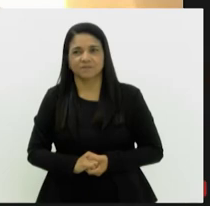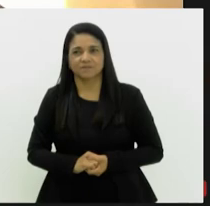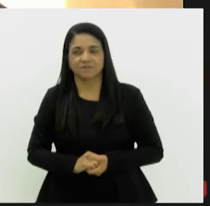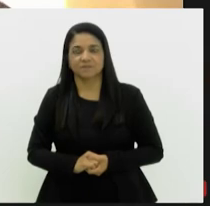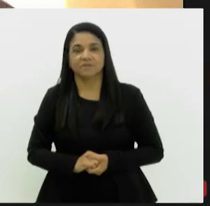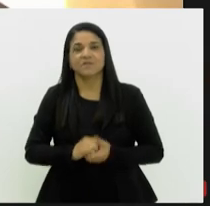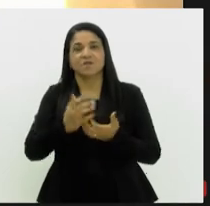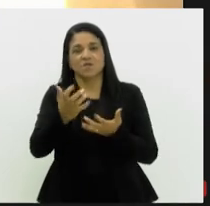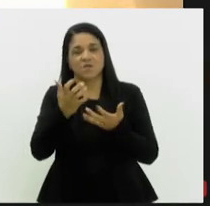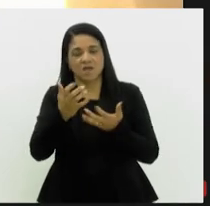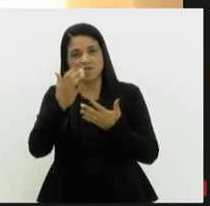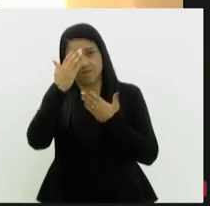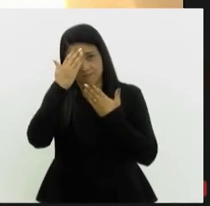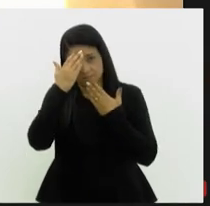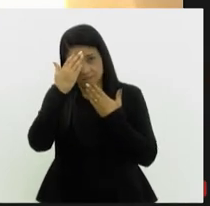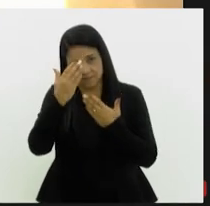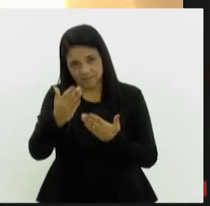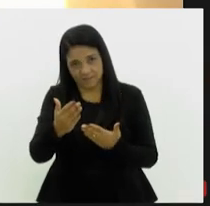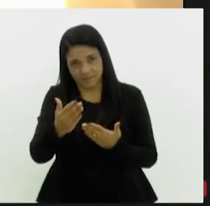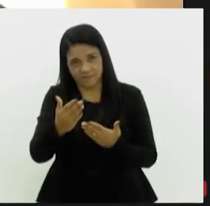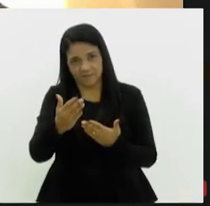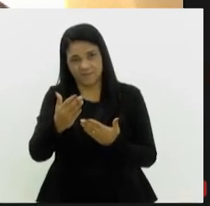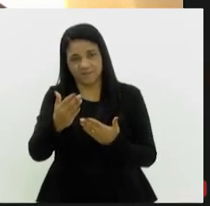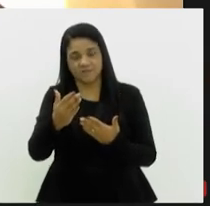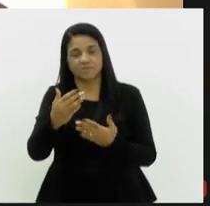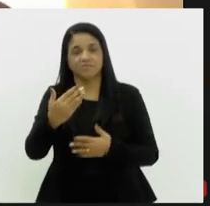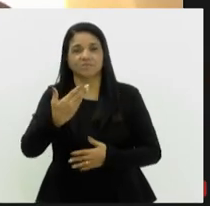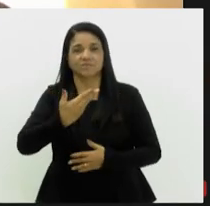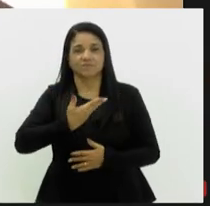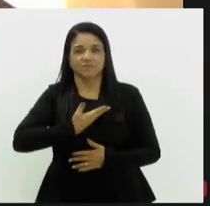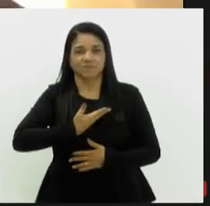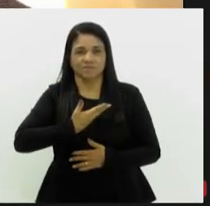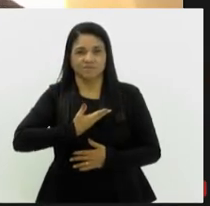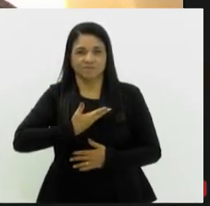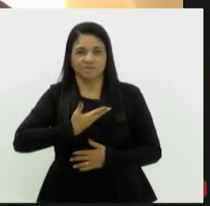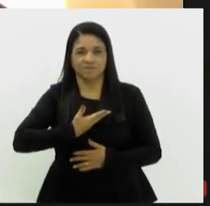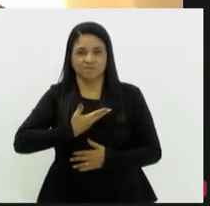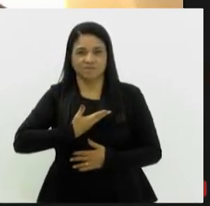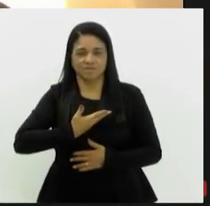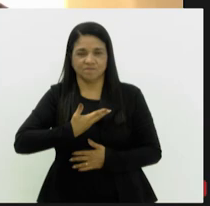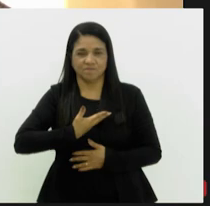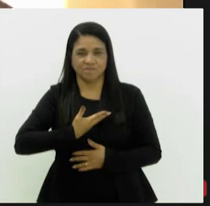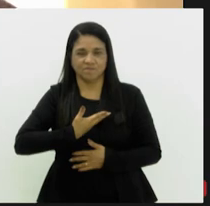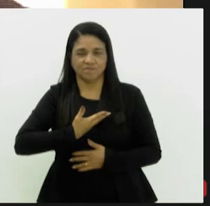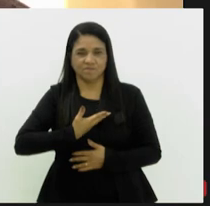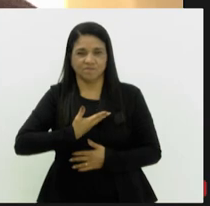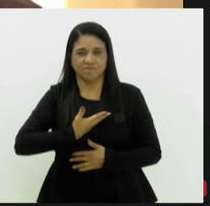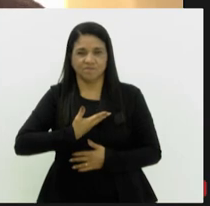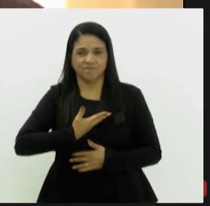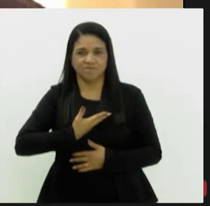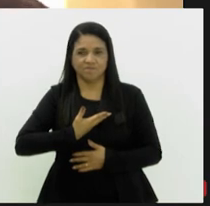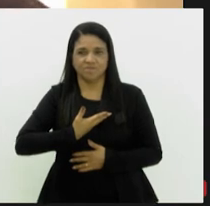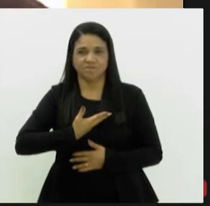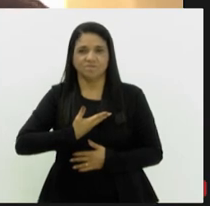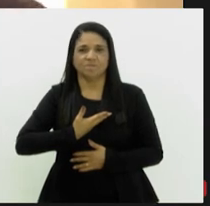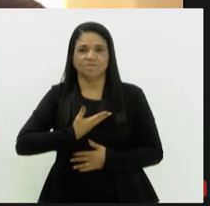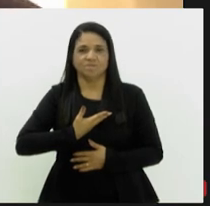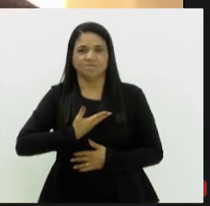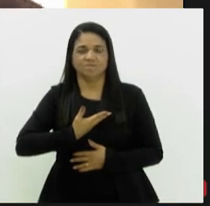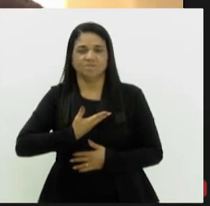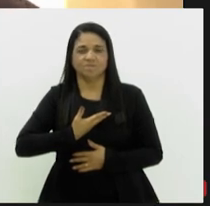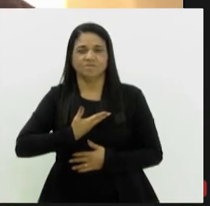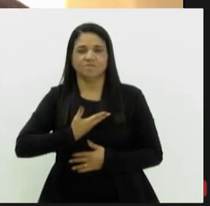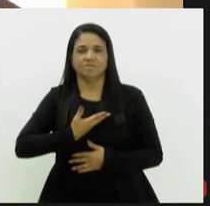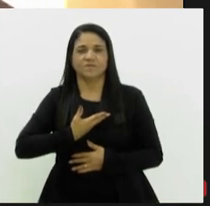Eu quero agradecer aos colegas essa complacência a respeito do